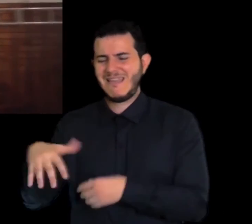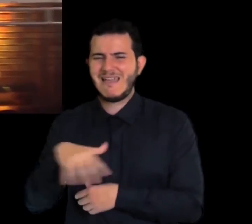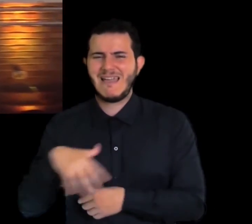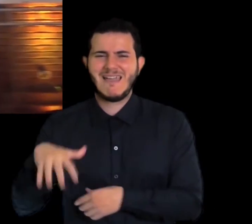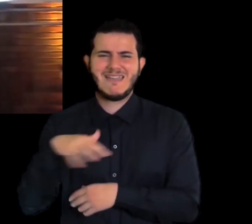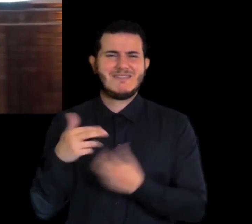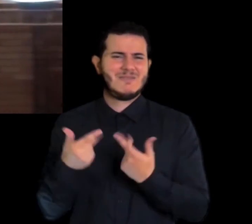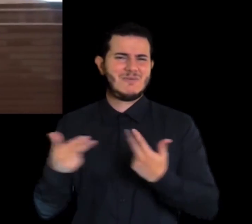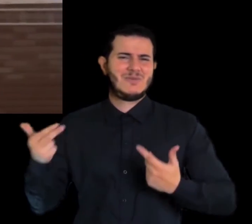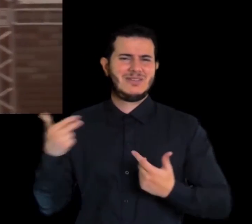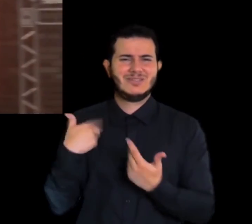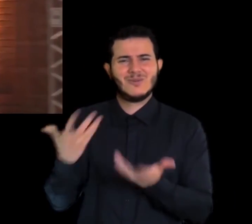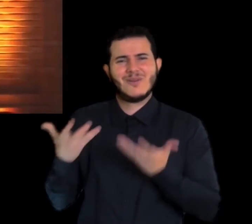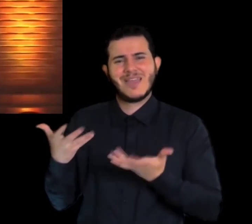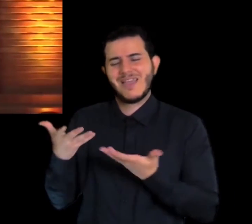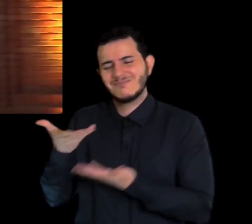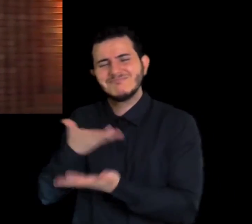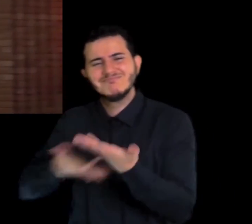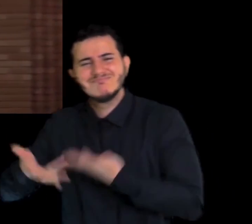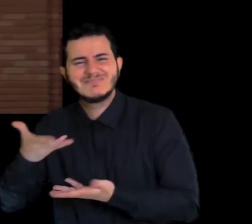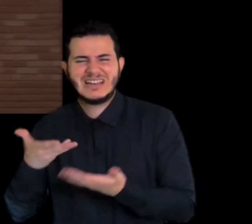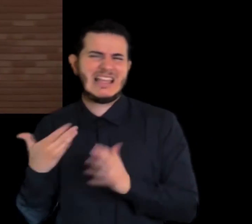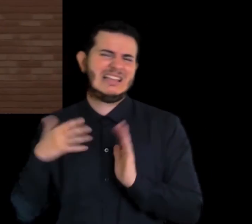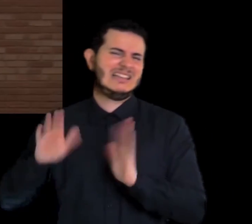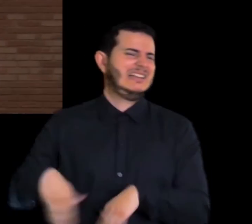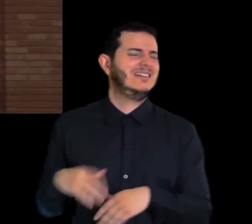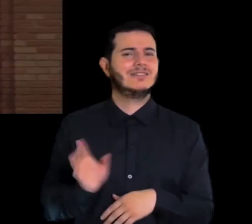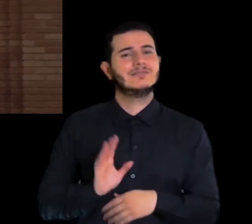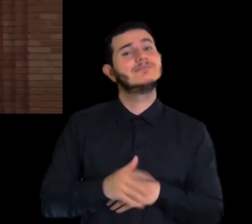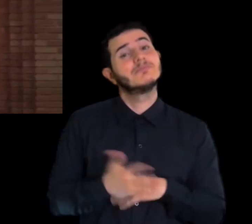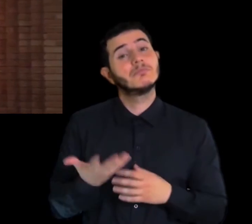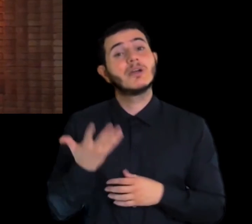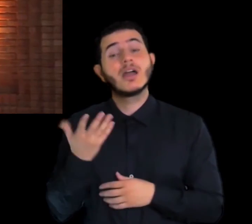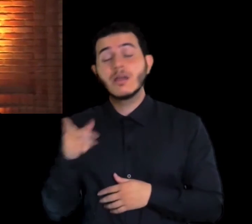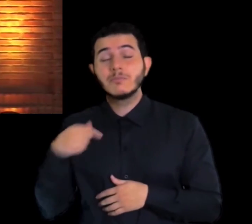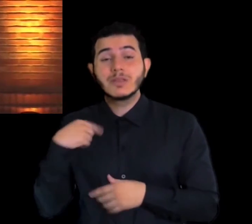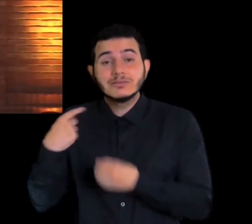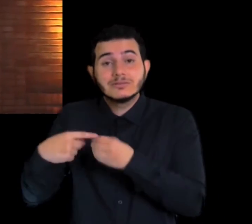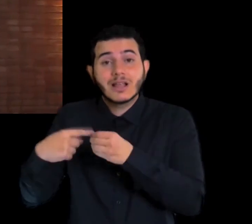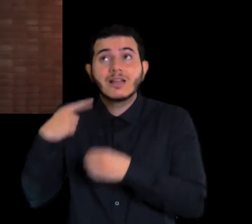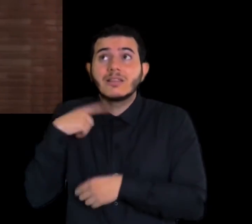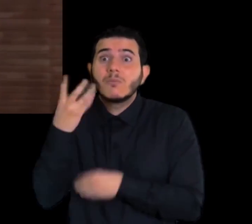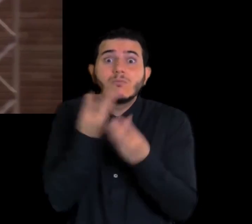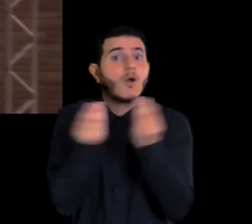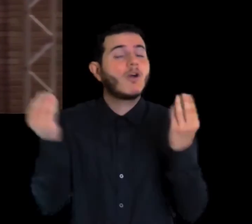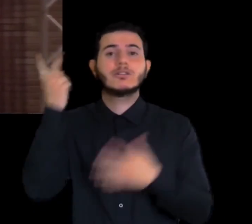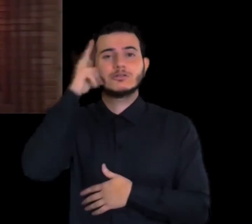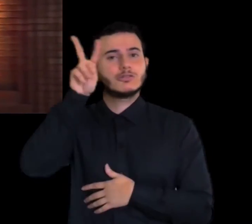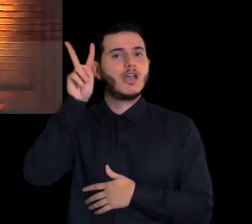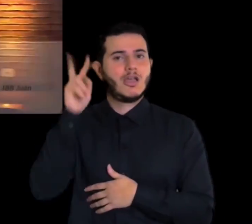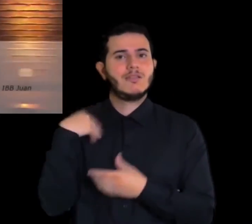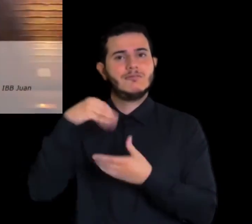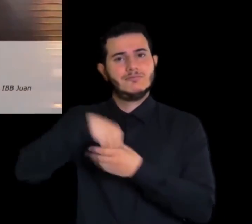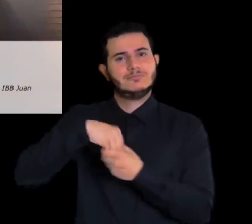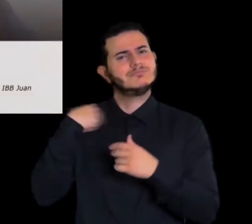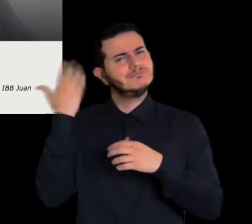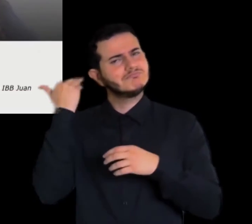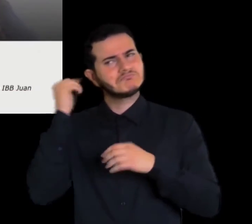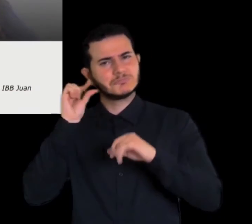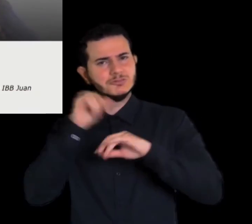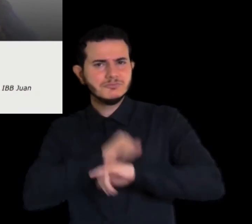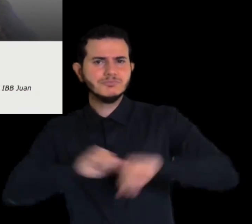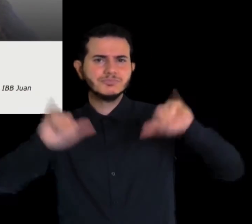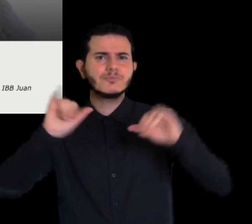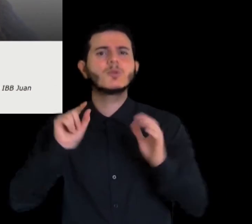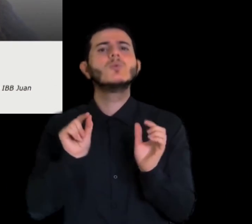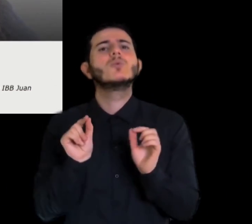eu colaborar com ela, né? Agora, o dia que eu sei que minha cidade tem um monte de história, essa aqui eu peguei 2 notícias que a gente lançou na Solutudo. Nós somos uma mídia